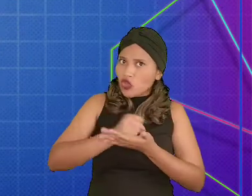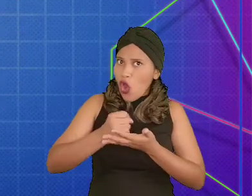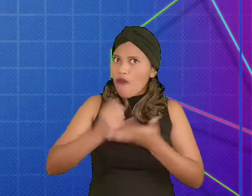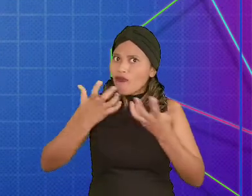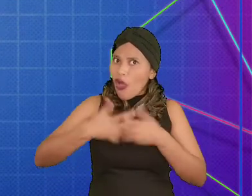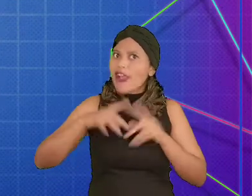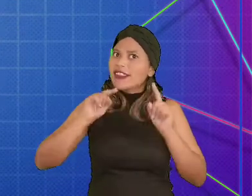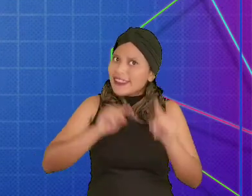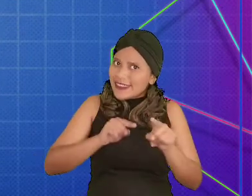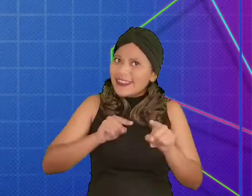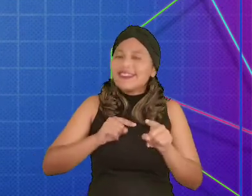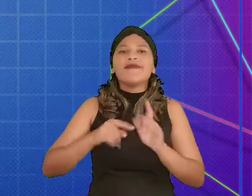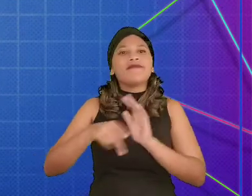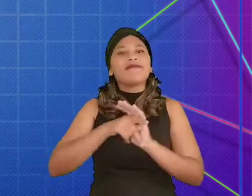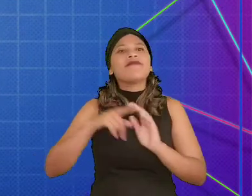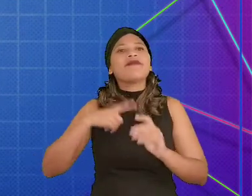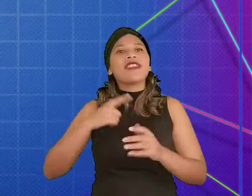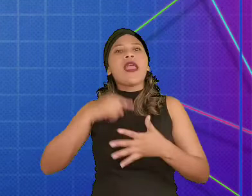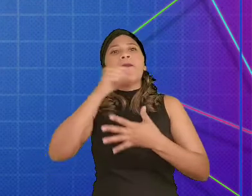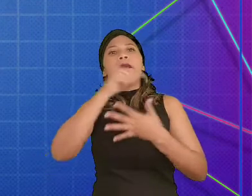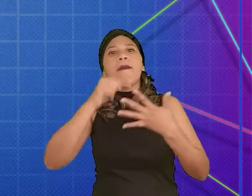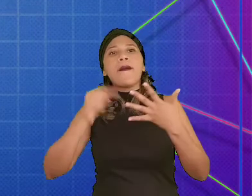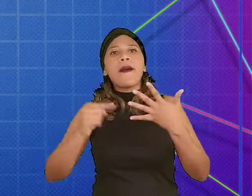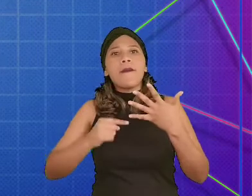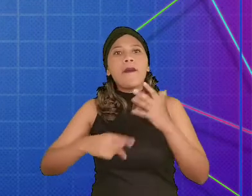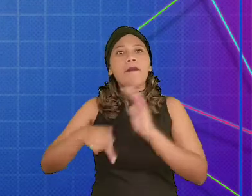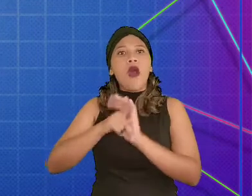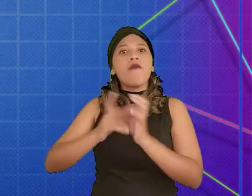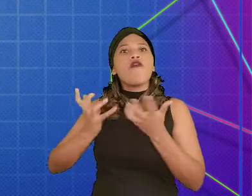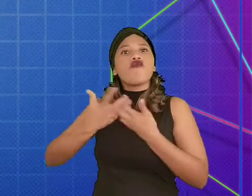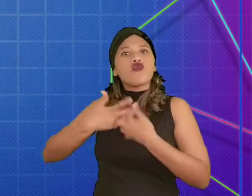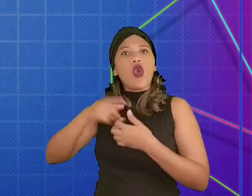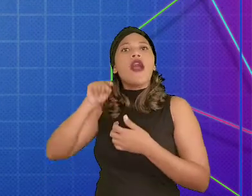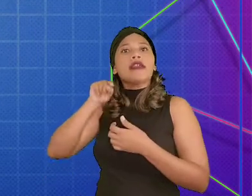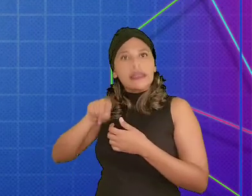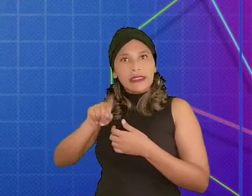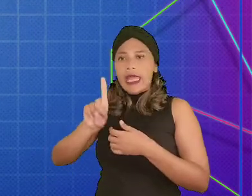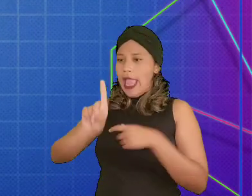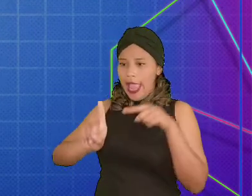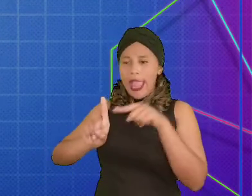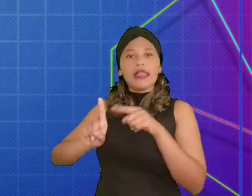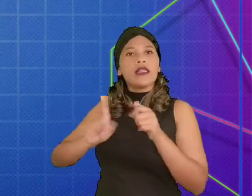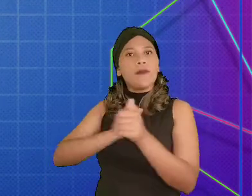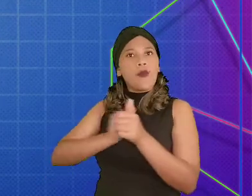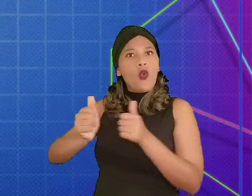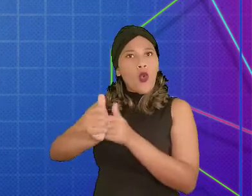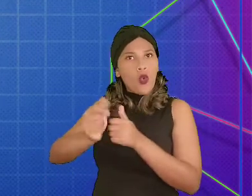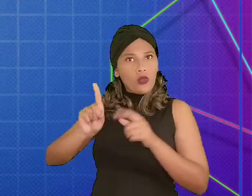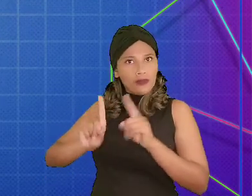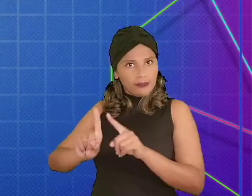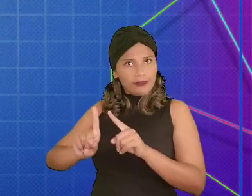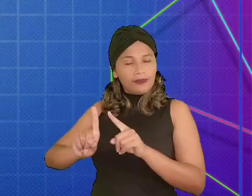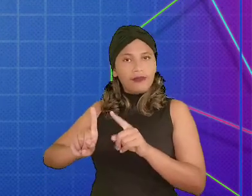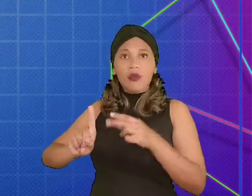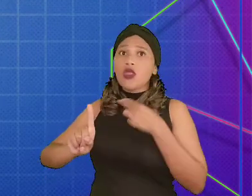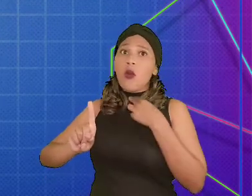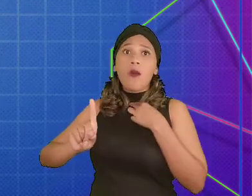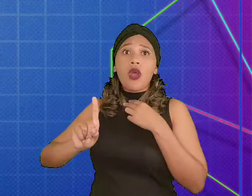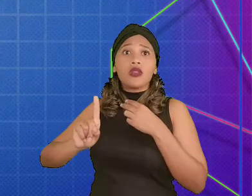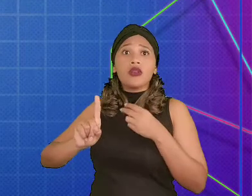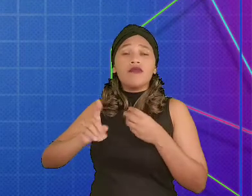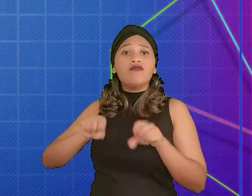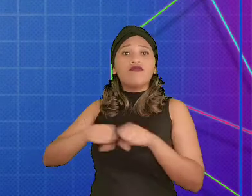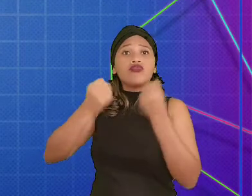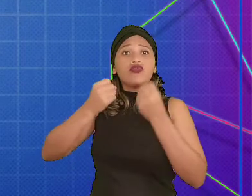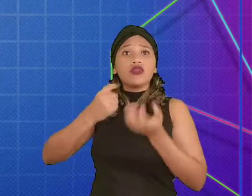jogo funciona assim. E seu personagem tem essas características e funcionalidades. Então, você não pode, sem motivo algum, subverter